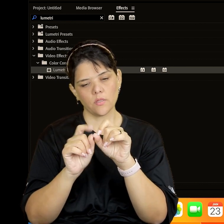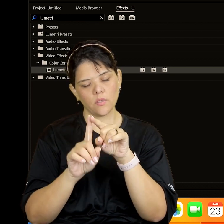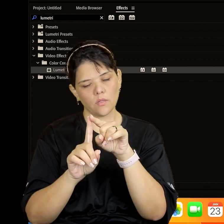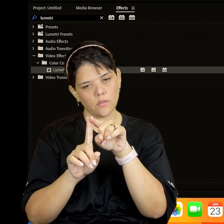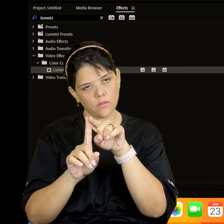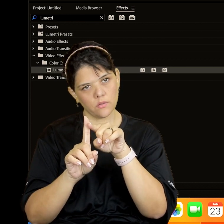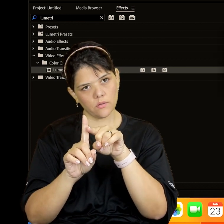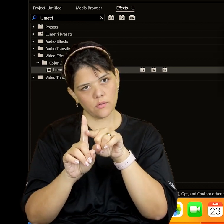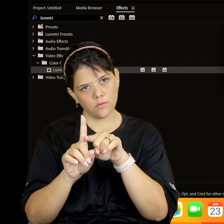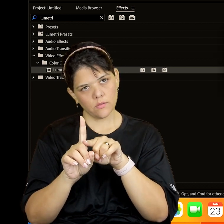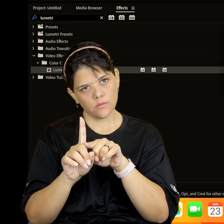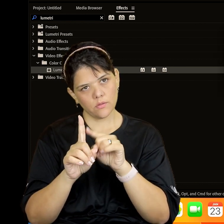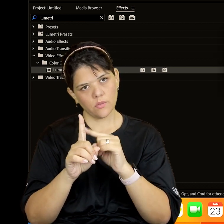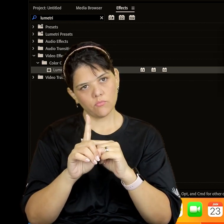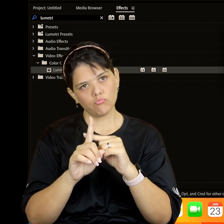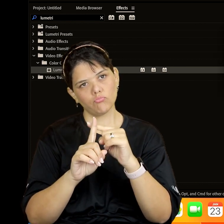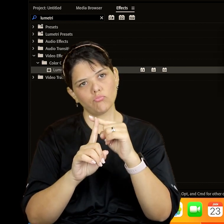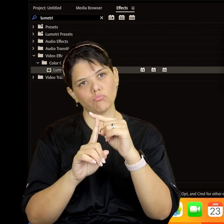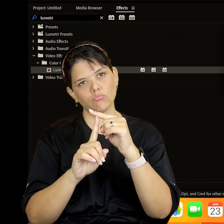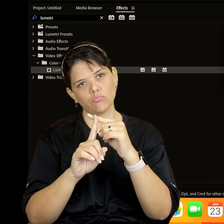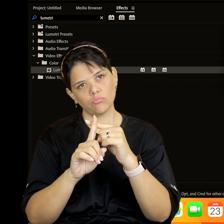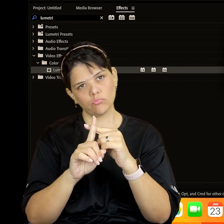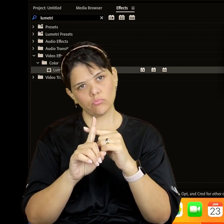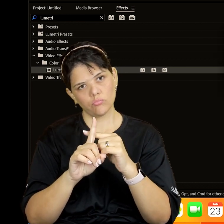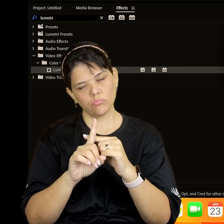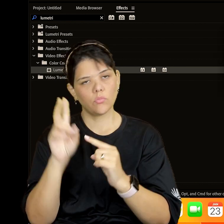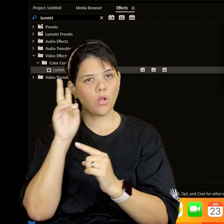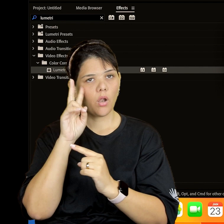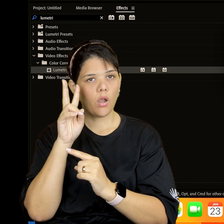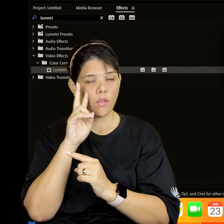ganho de áudio, e você diminui. Lembrando que